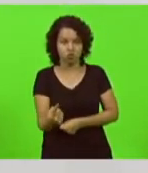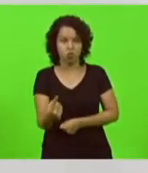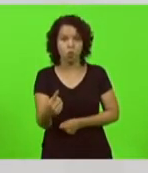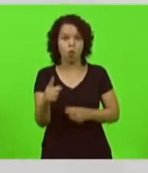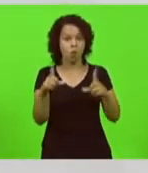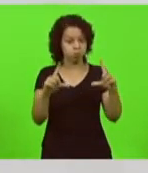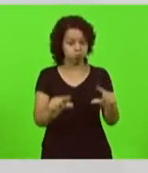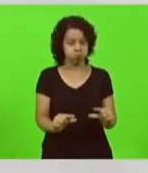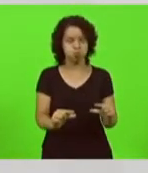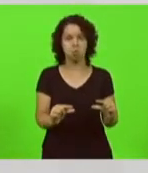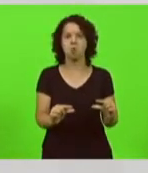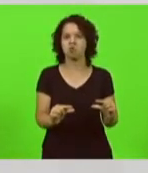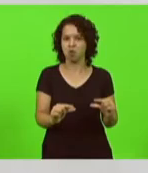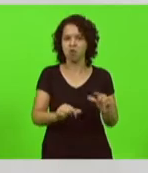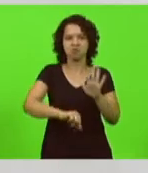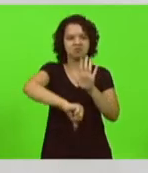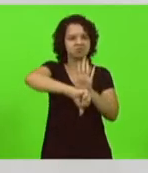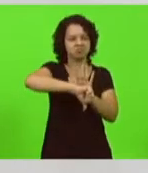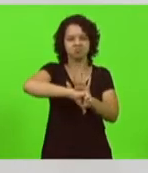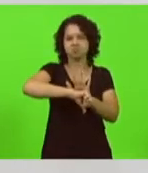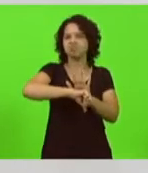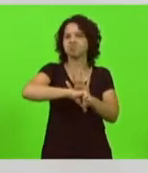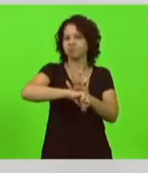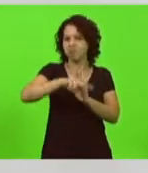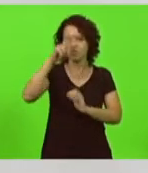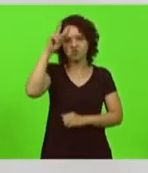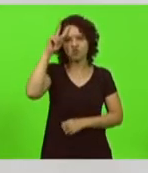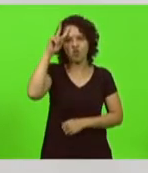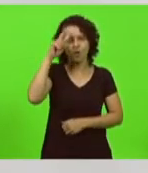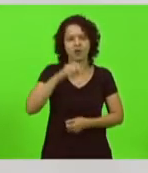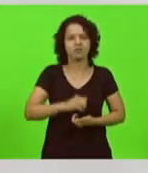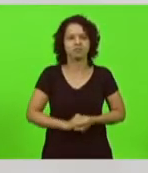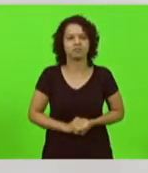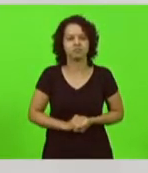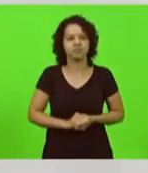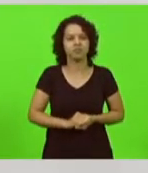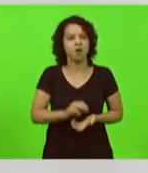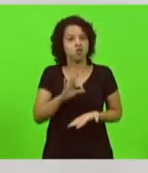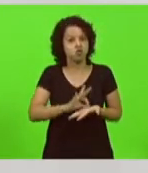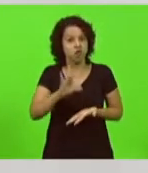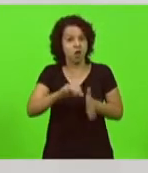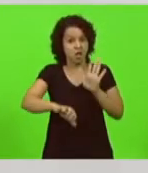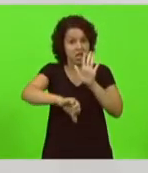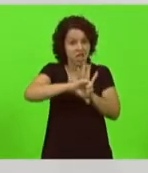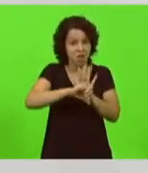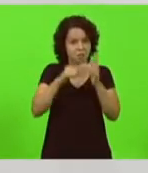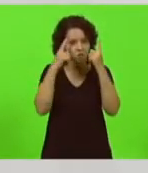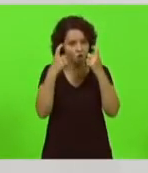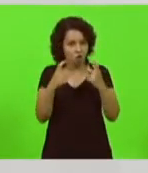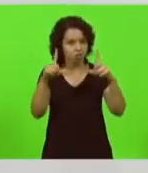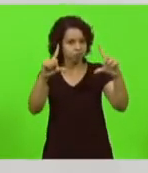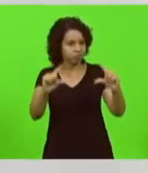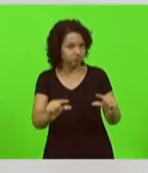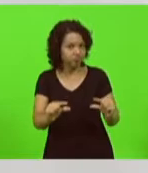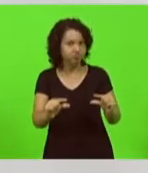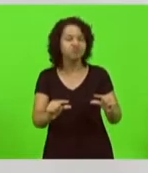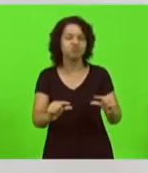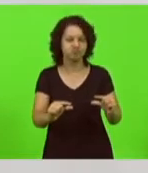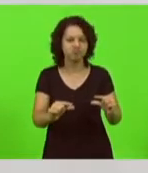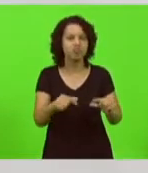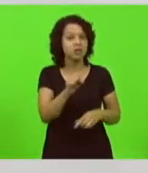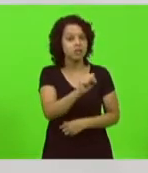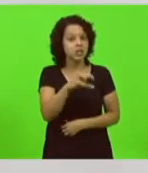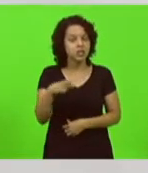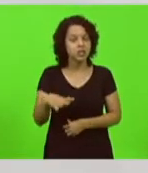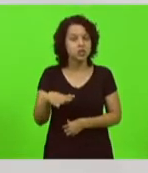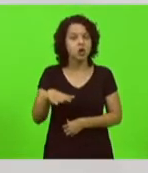de criminalidade da série histórica, com destaque para a redução dos crimes violentos. Santa Catarina é o estado